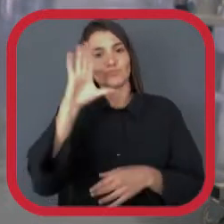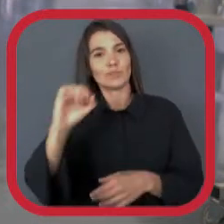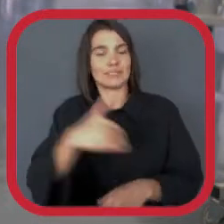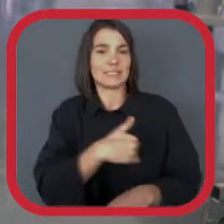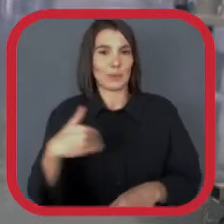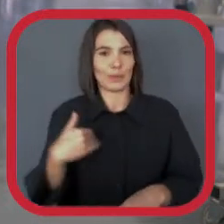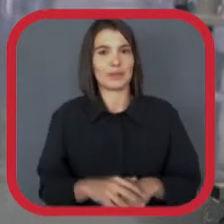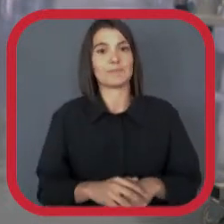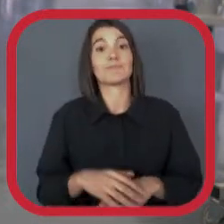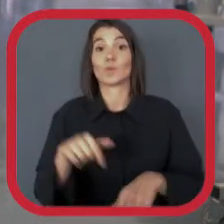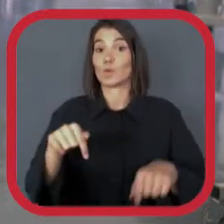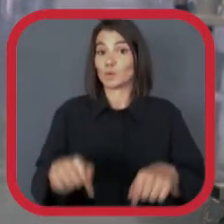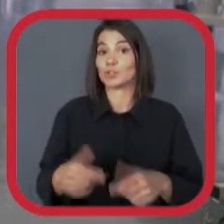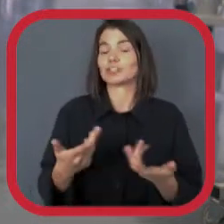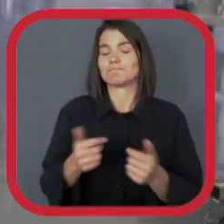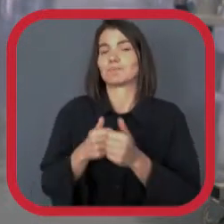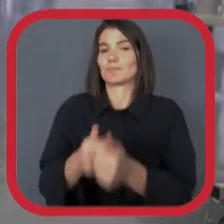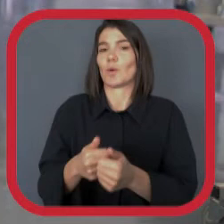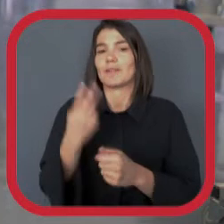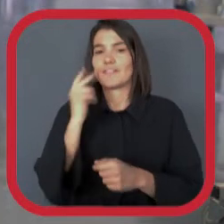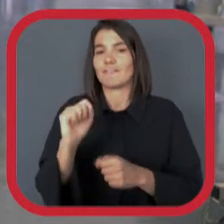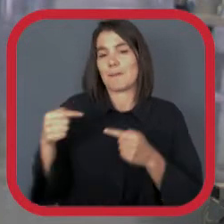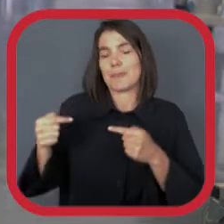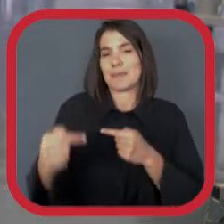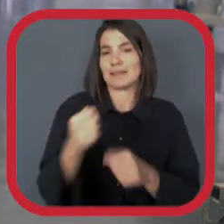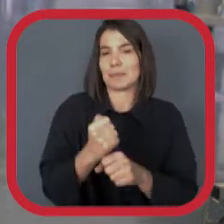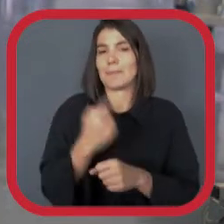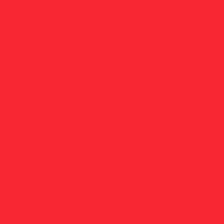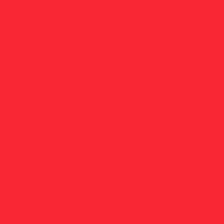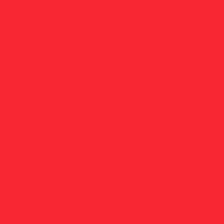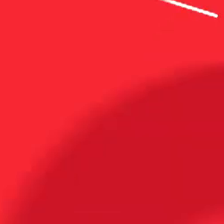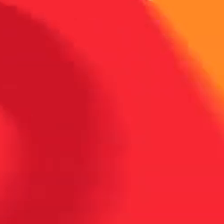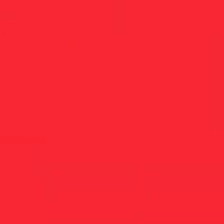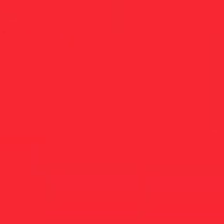secretário de Estado da Saúde. No meio de hoje vamos acompanhar o seu dia-a-dia. Ora vê.